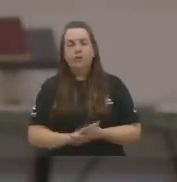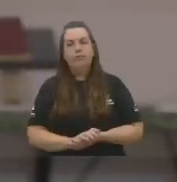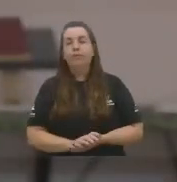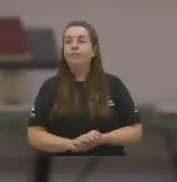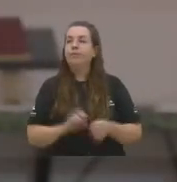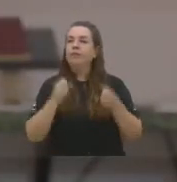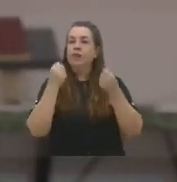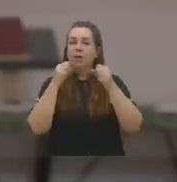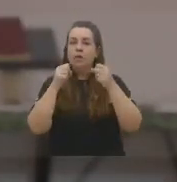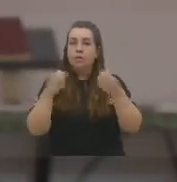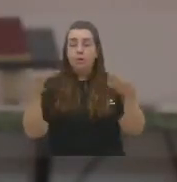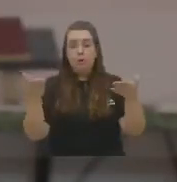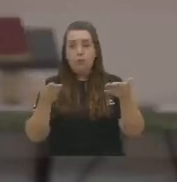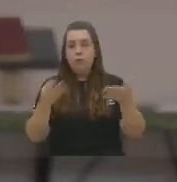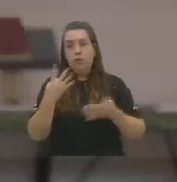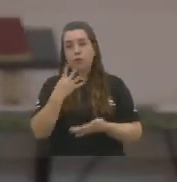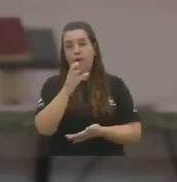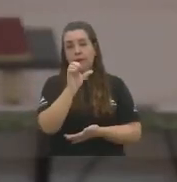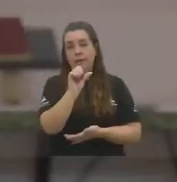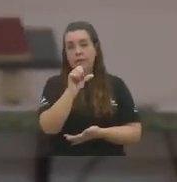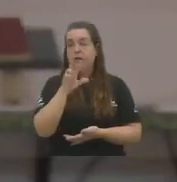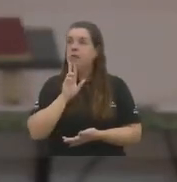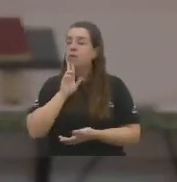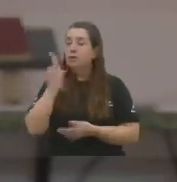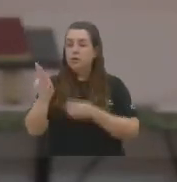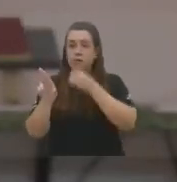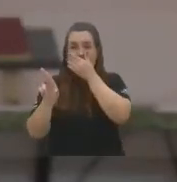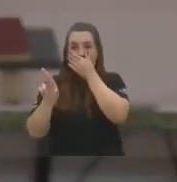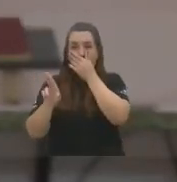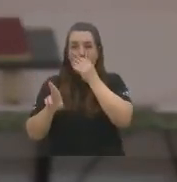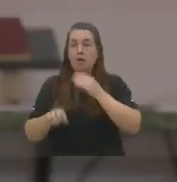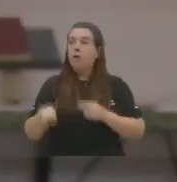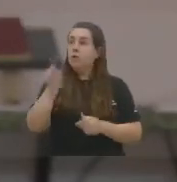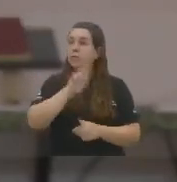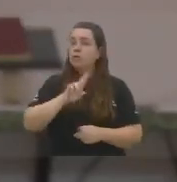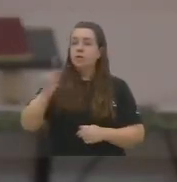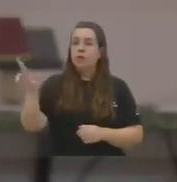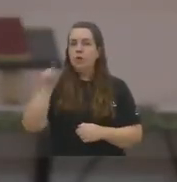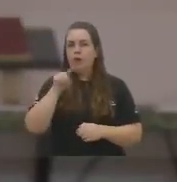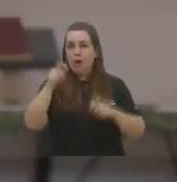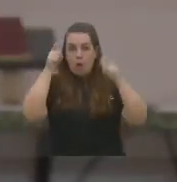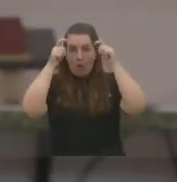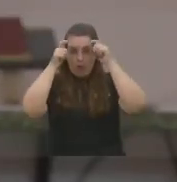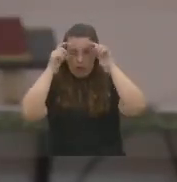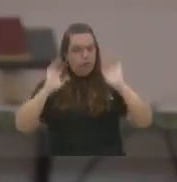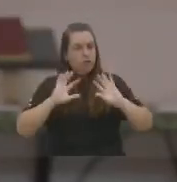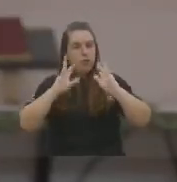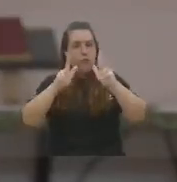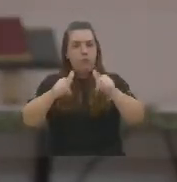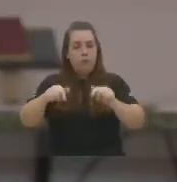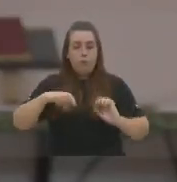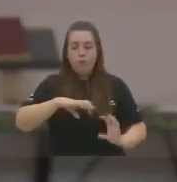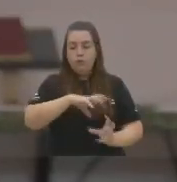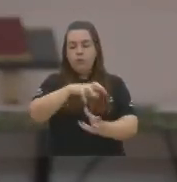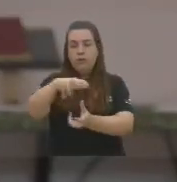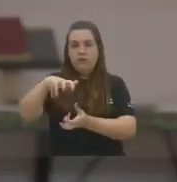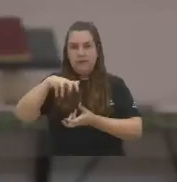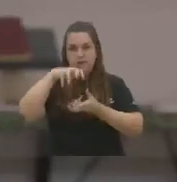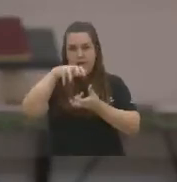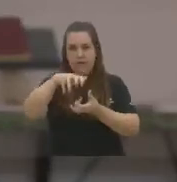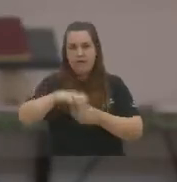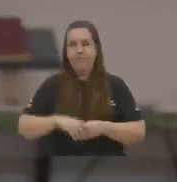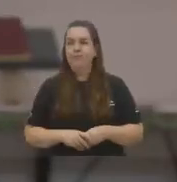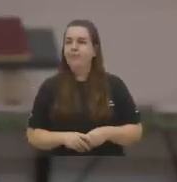responsório de hoje é o 46, que tem por antífona: O Senhor é o grande Rei de toda a terra. Salmodiemos.